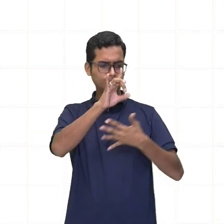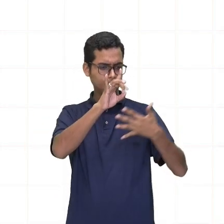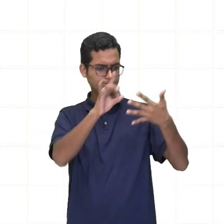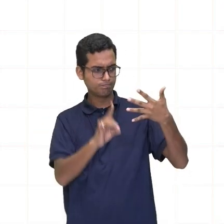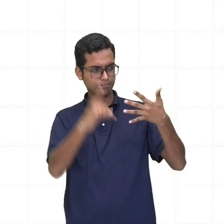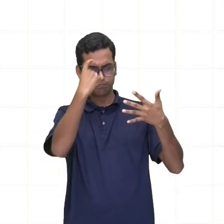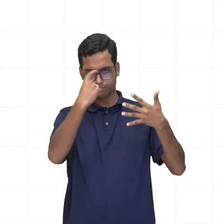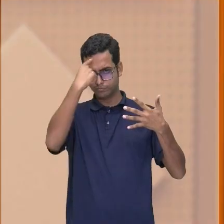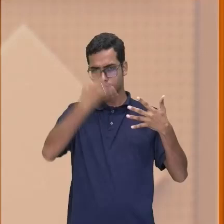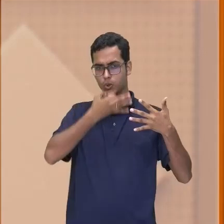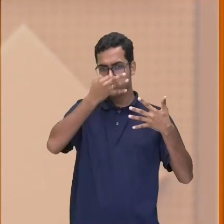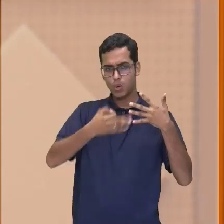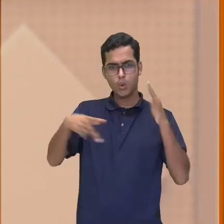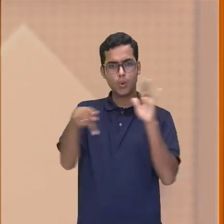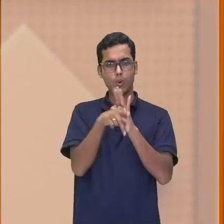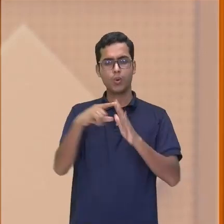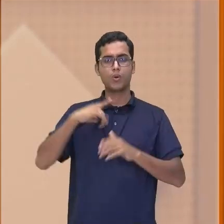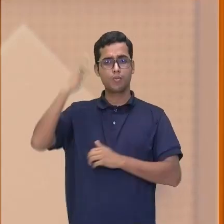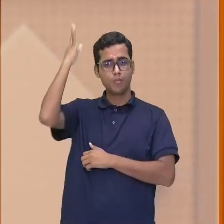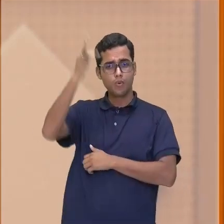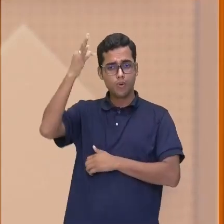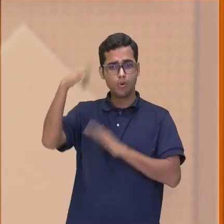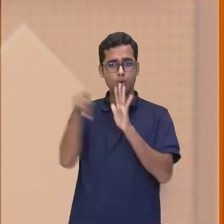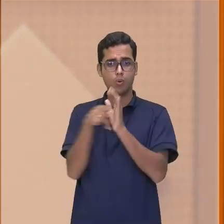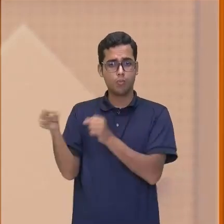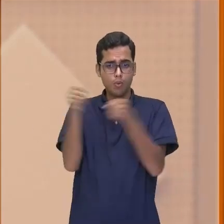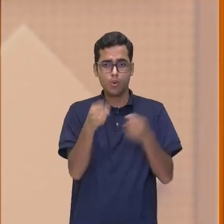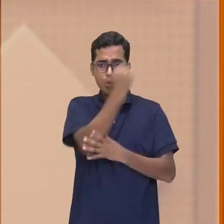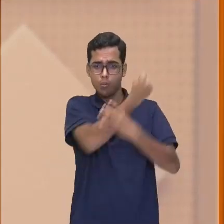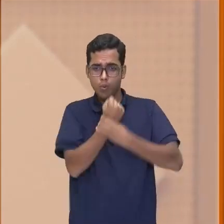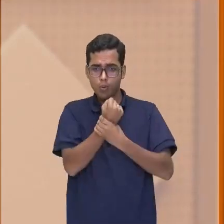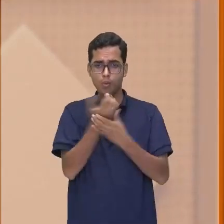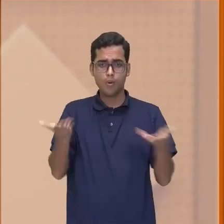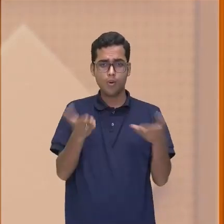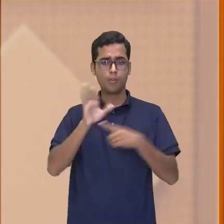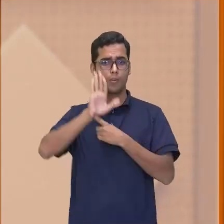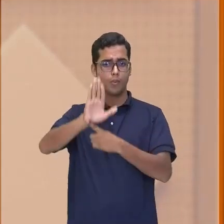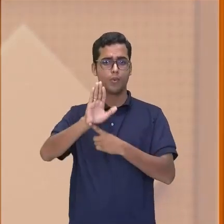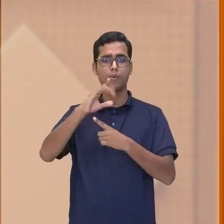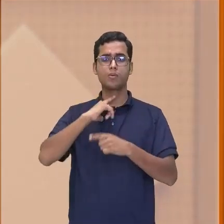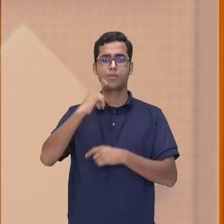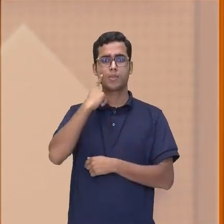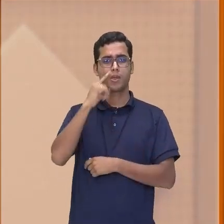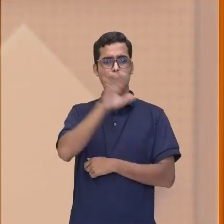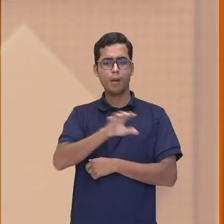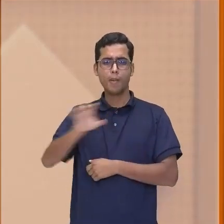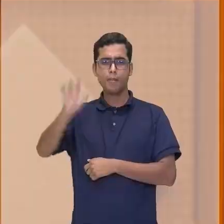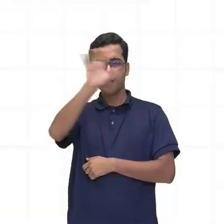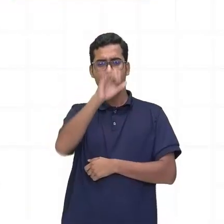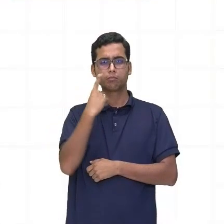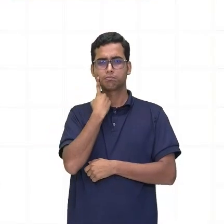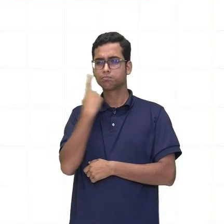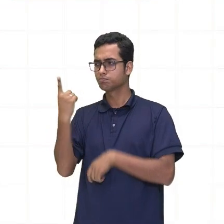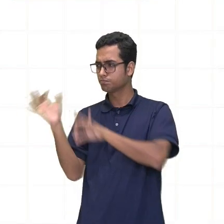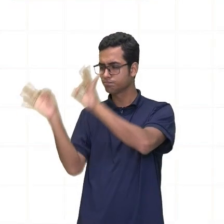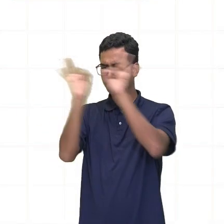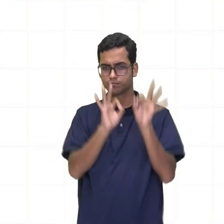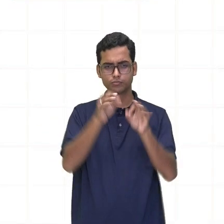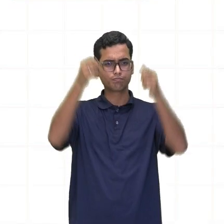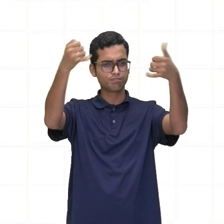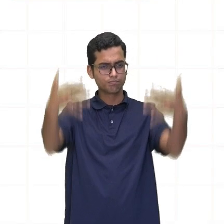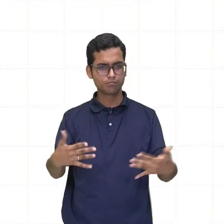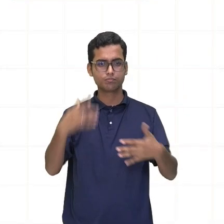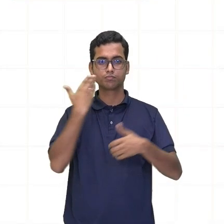desses pensadores e desses teóricos absolutistas. Agora trouxemos um mapa mental para vocês, deem uma olhada aí falando sobre